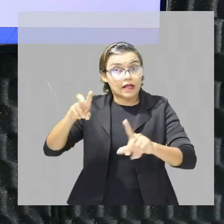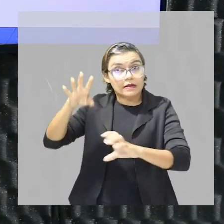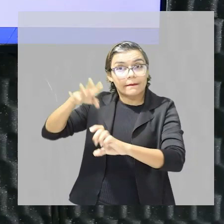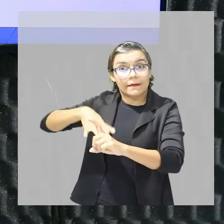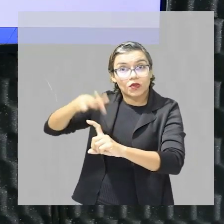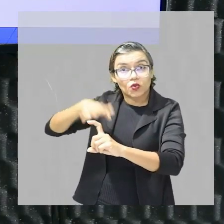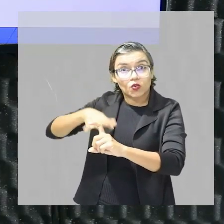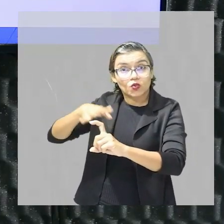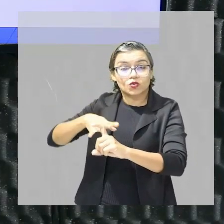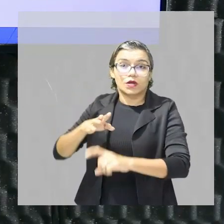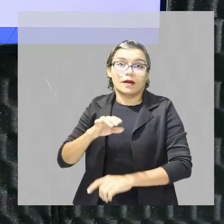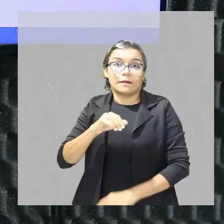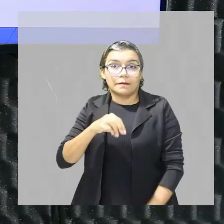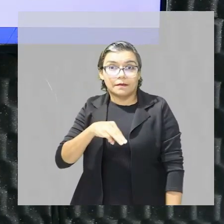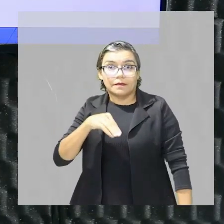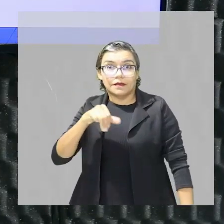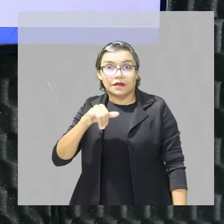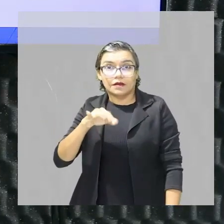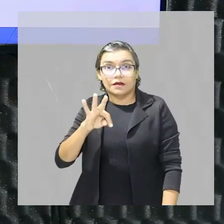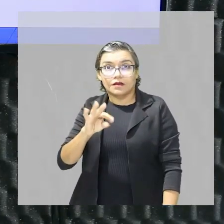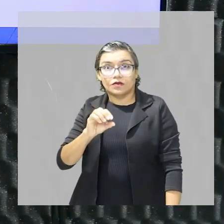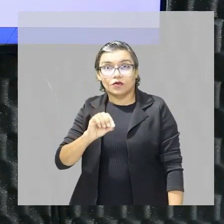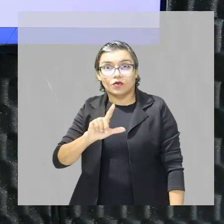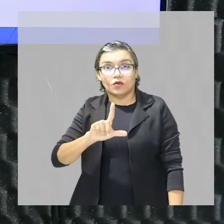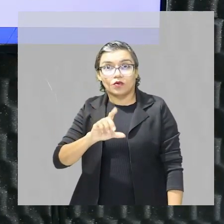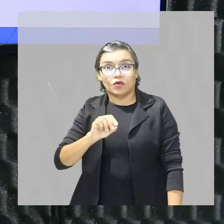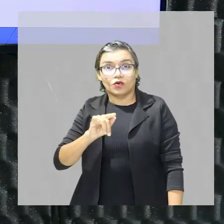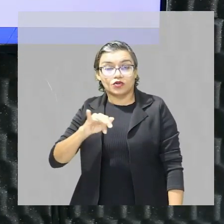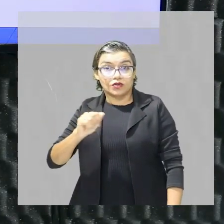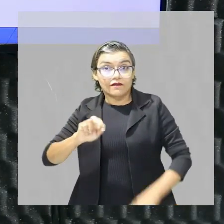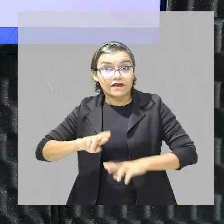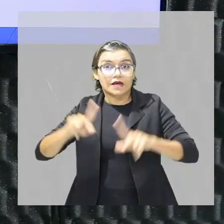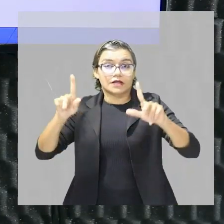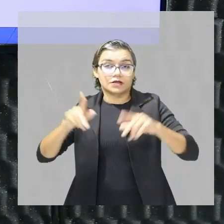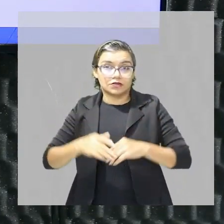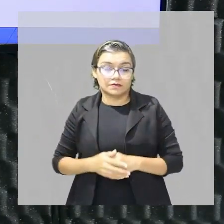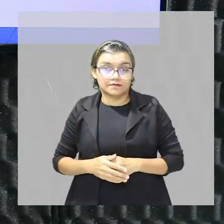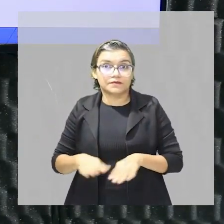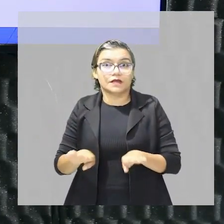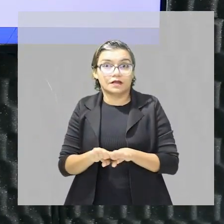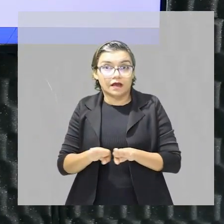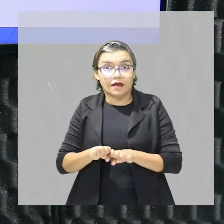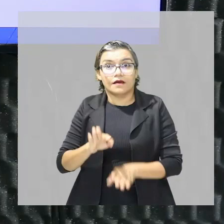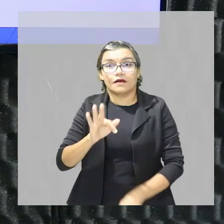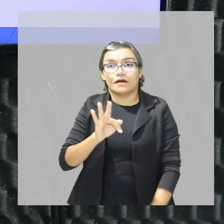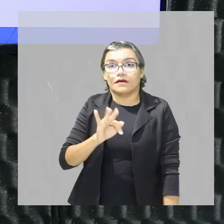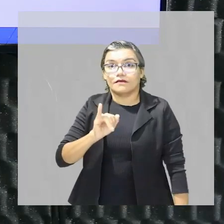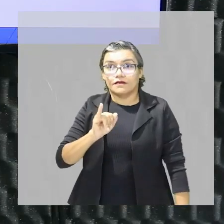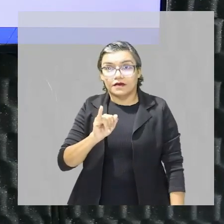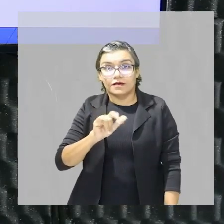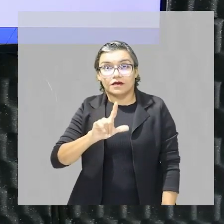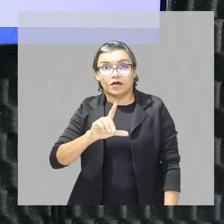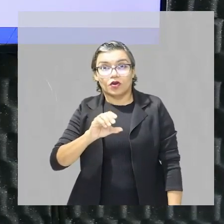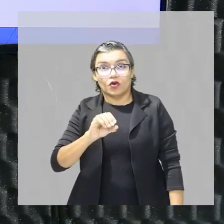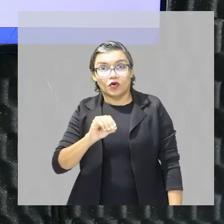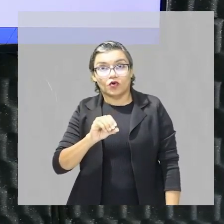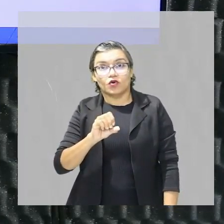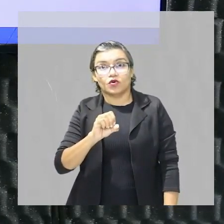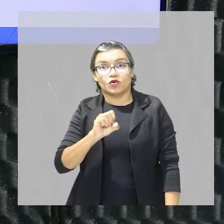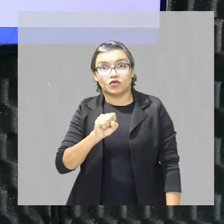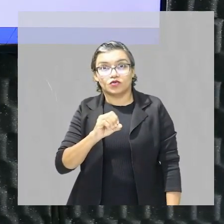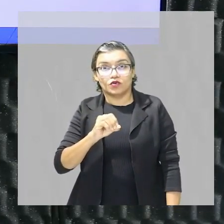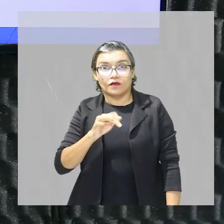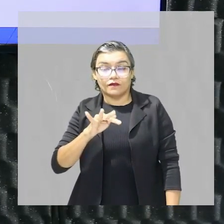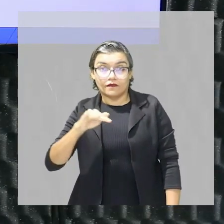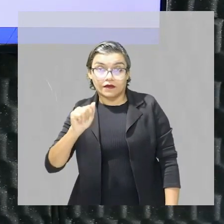a filosofia da física chamada Ok essa filosofia da física tá ela vai